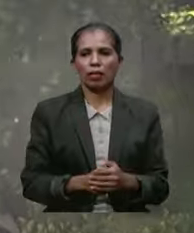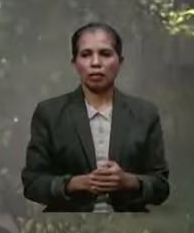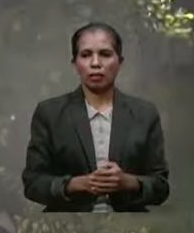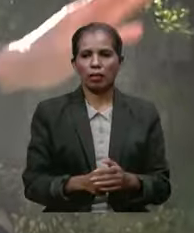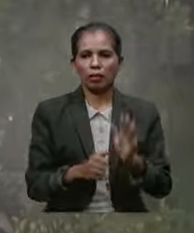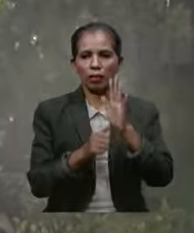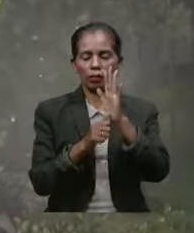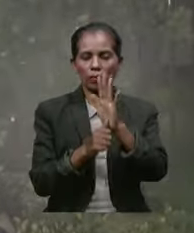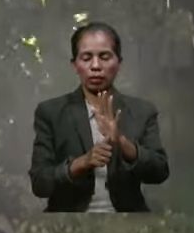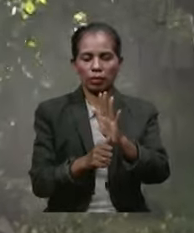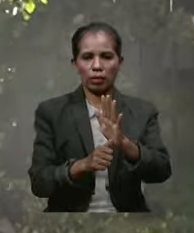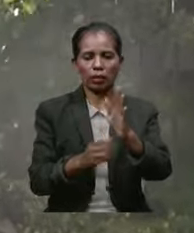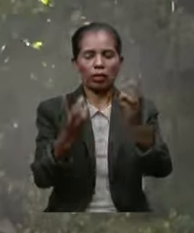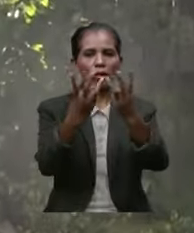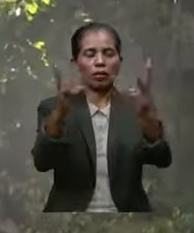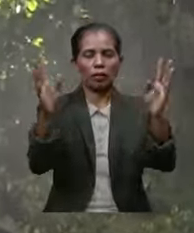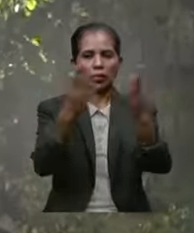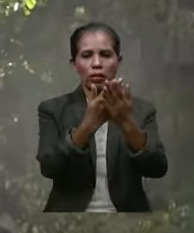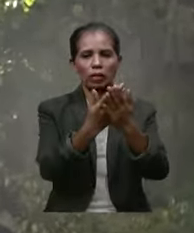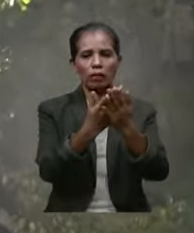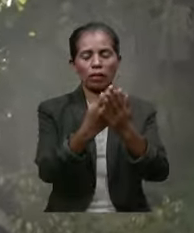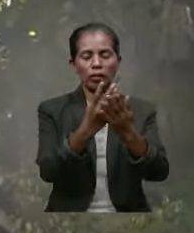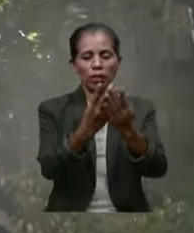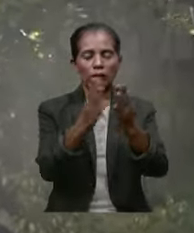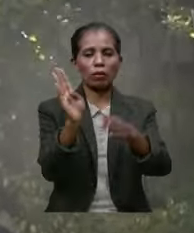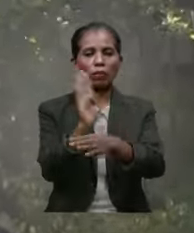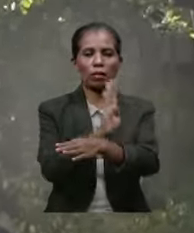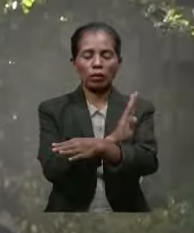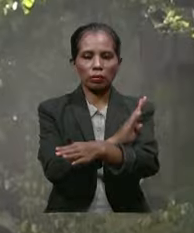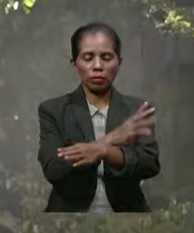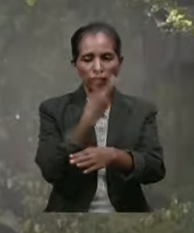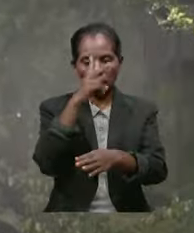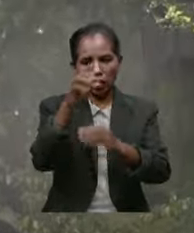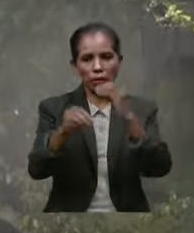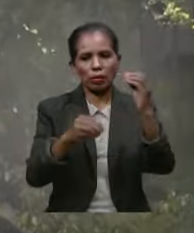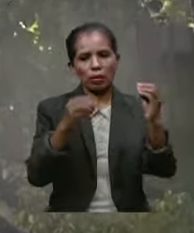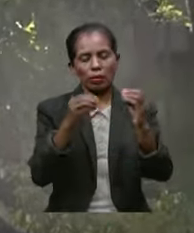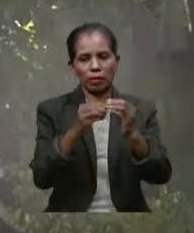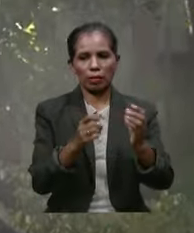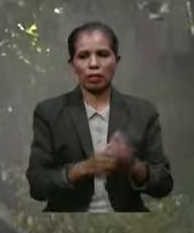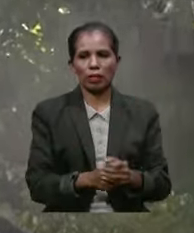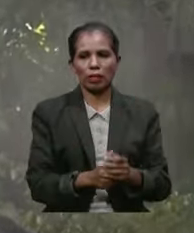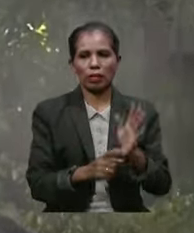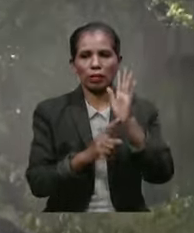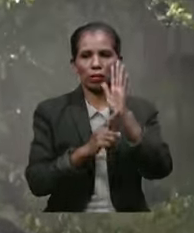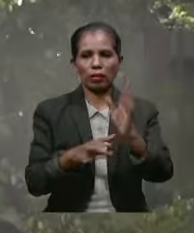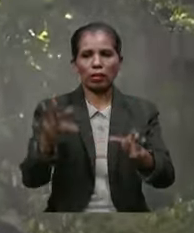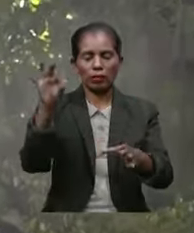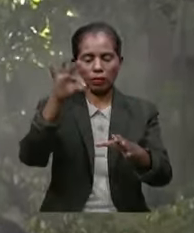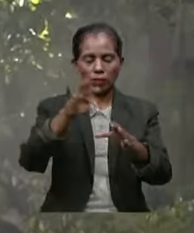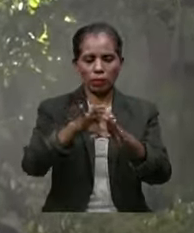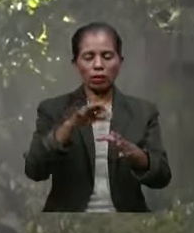apresentou um quadro onde só havia gotas de sangue, onde só havia gotas de